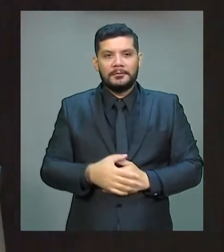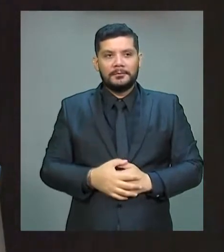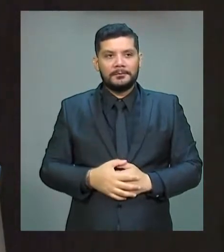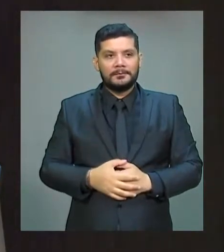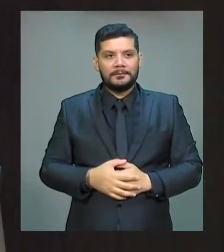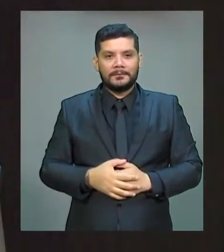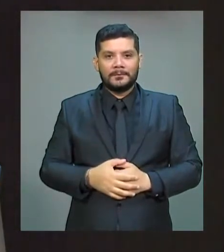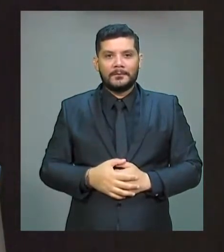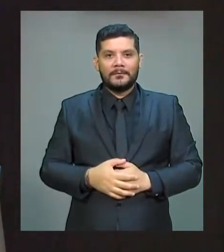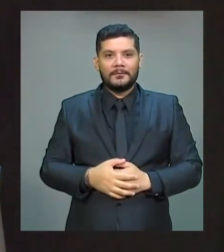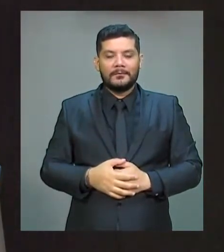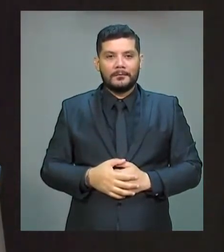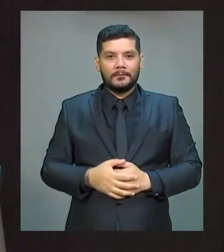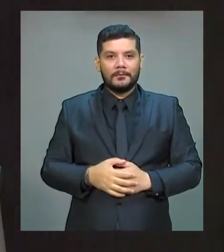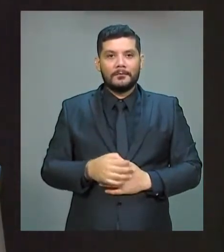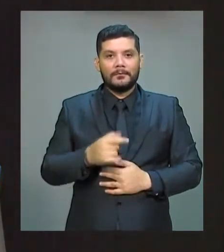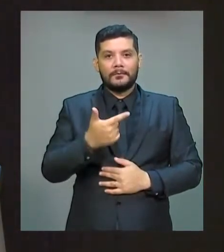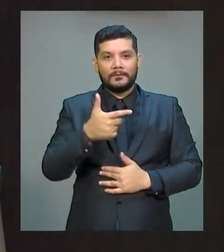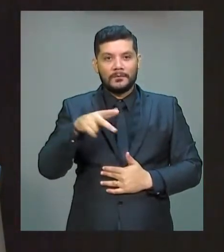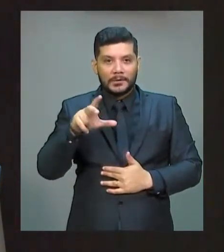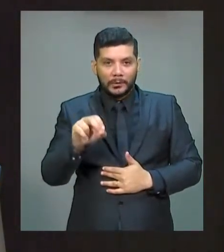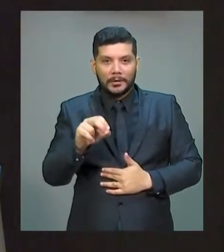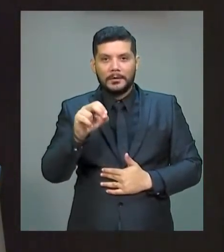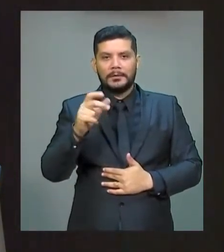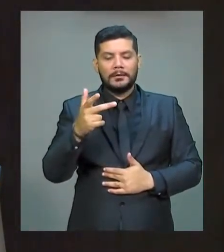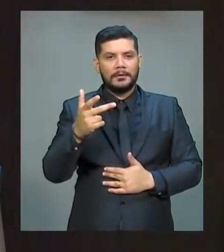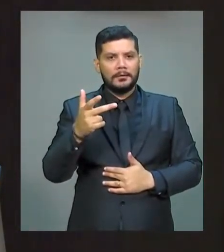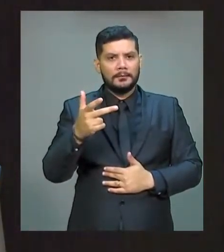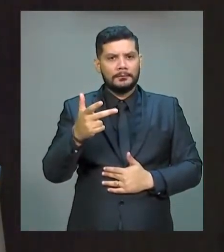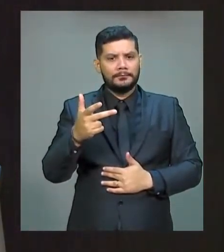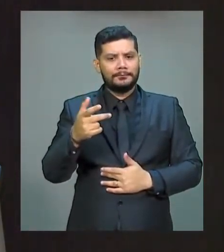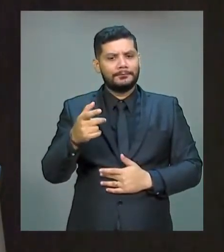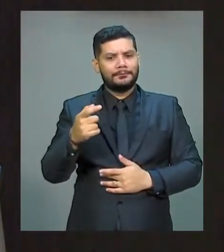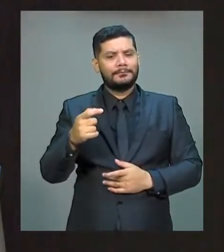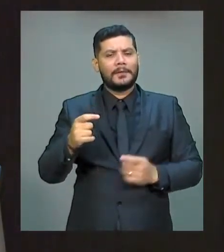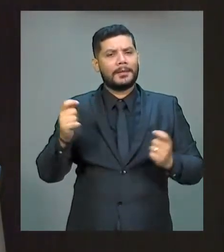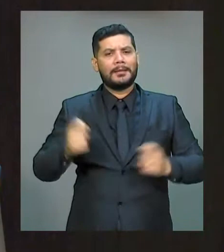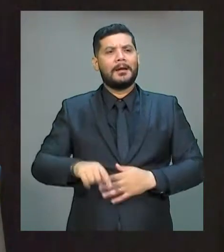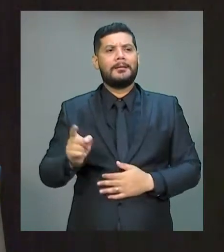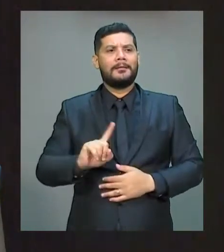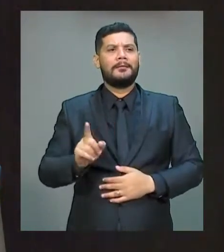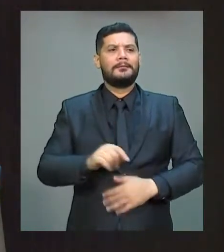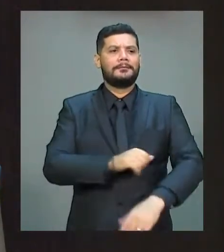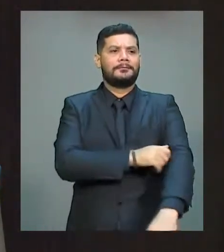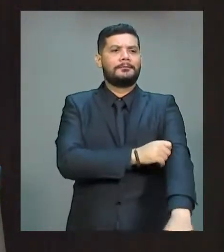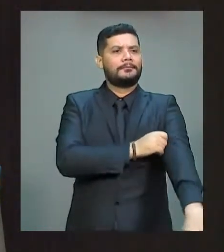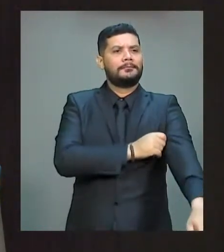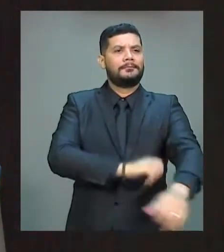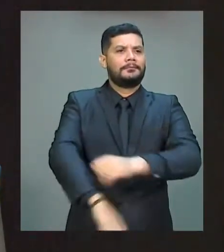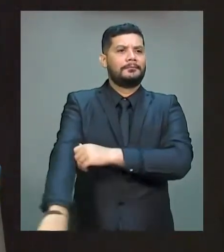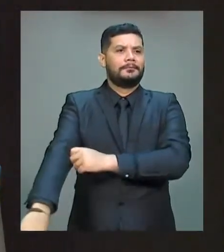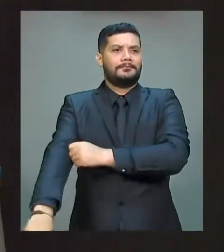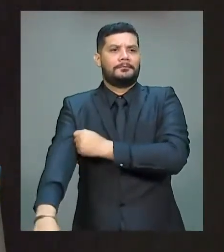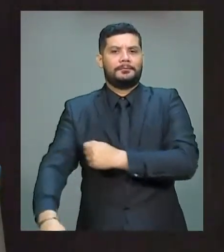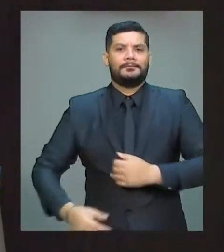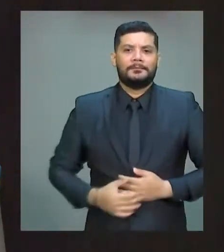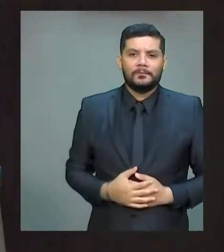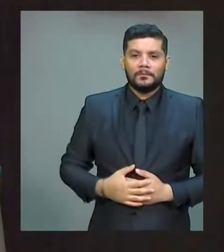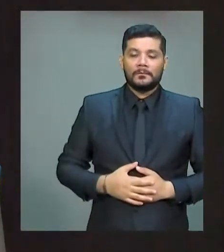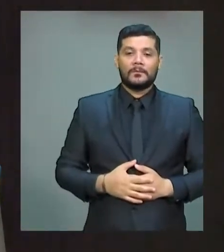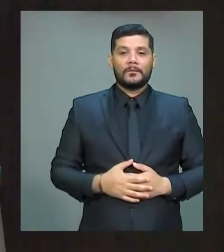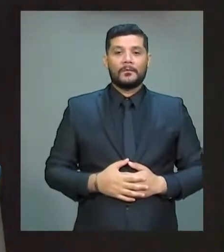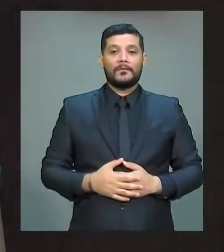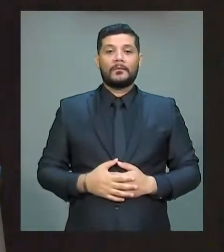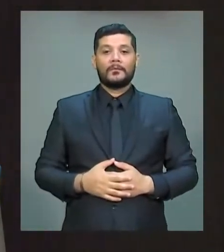200 ou R$ 250, não dão conta desta emergência. Não dão conta desta